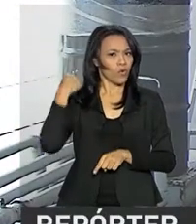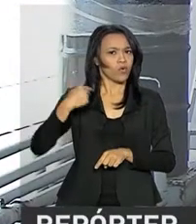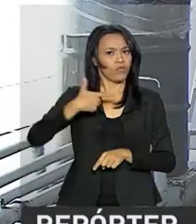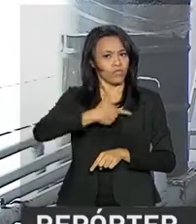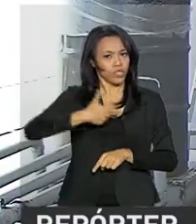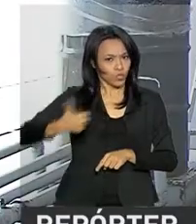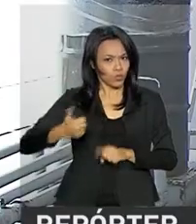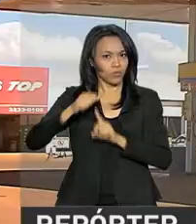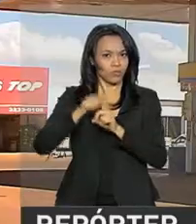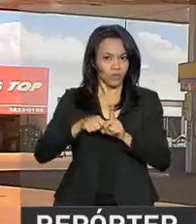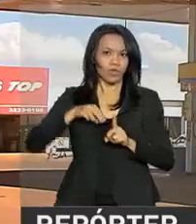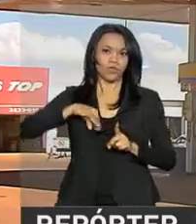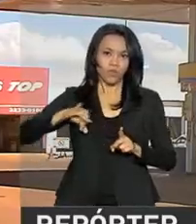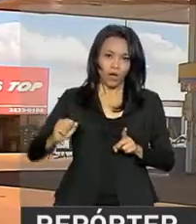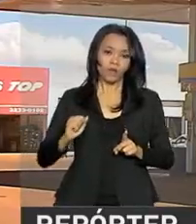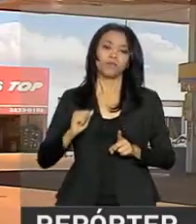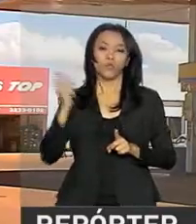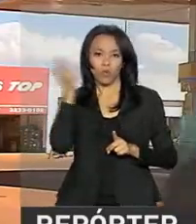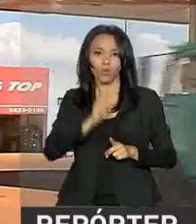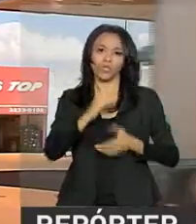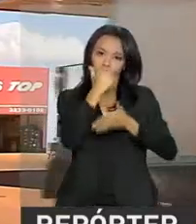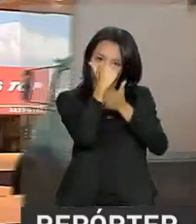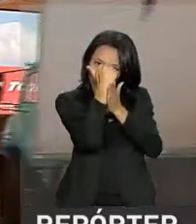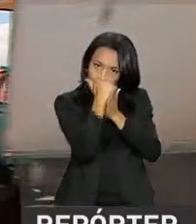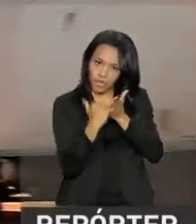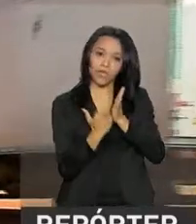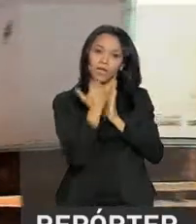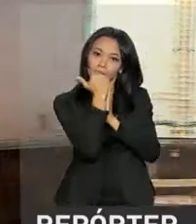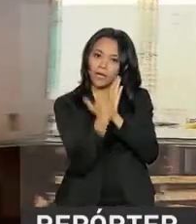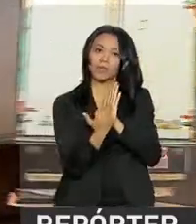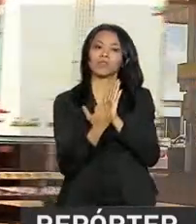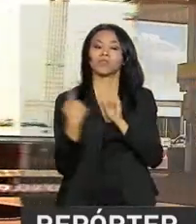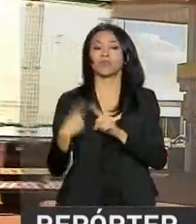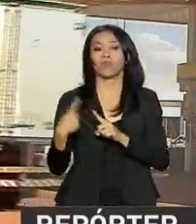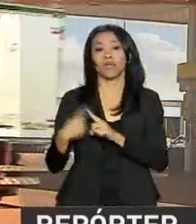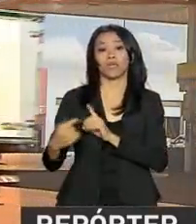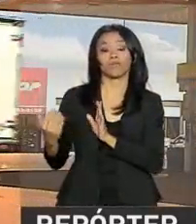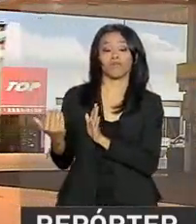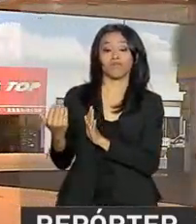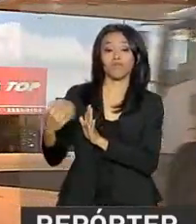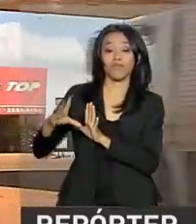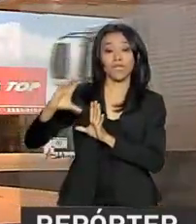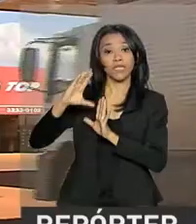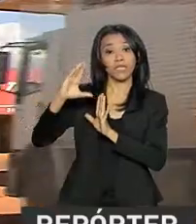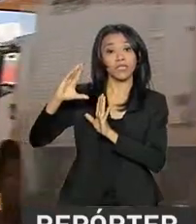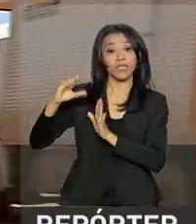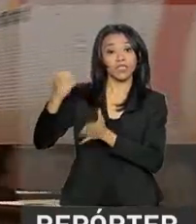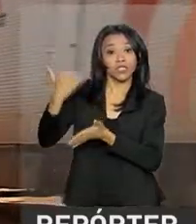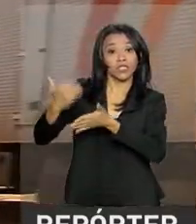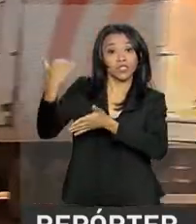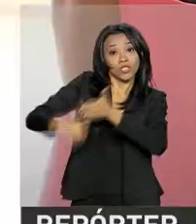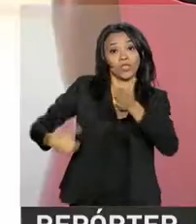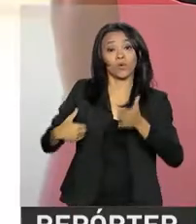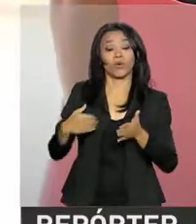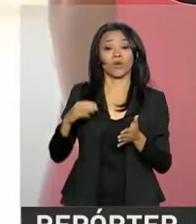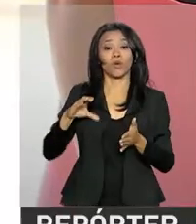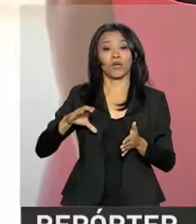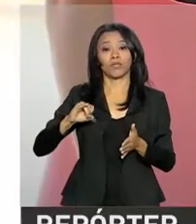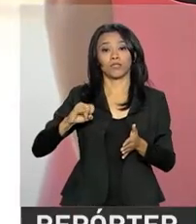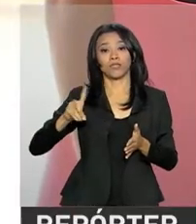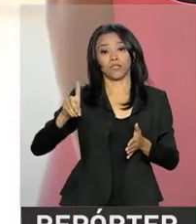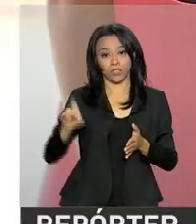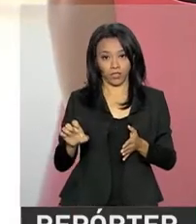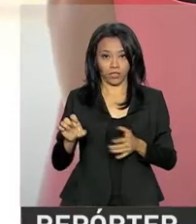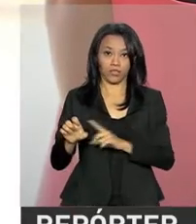maio. A redução foi possível após o governo zerar a contribuição de intervenção no domínio econômico, a CID, reduzir